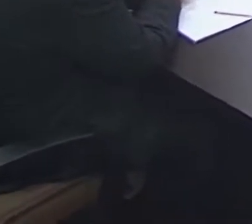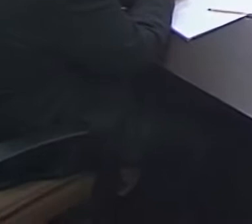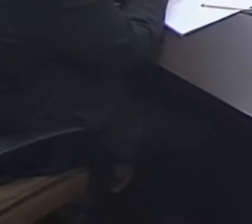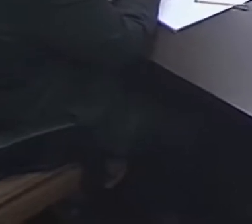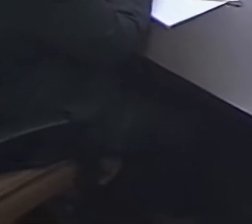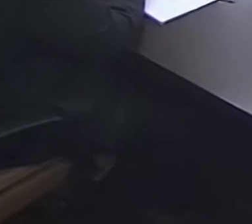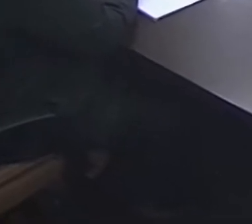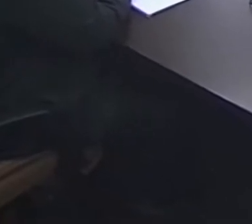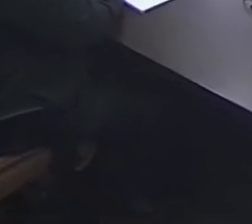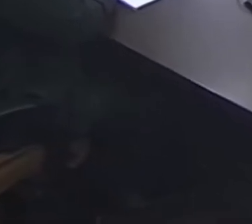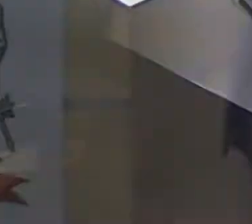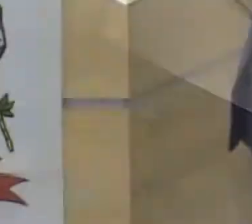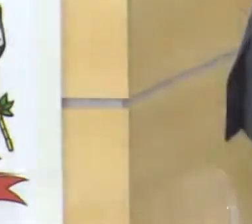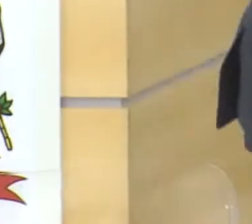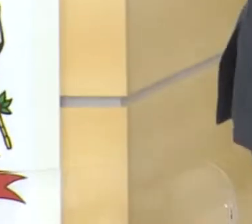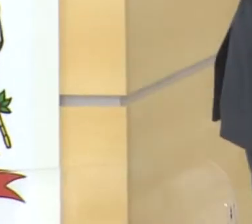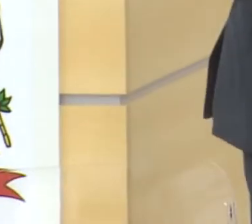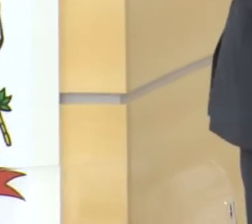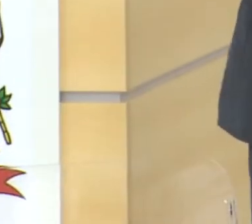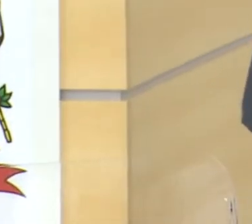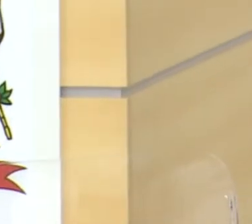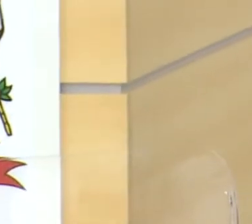E aí